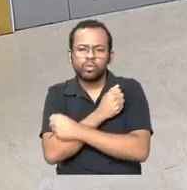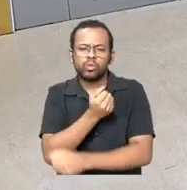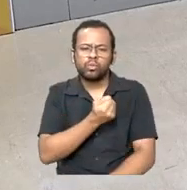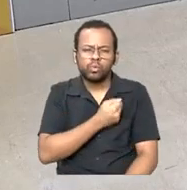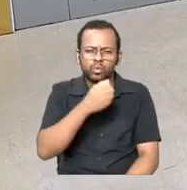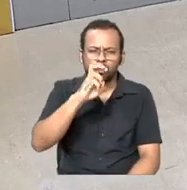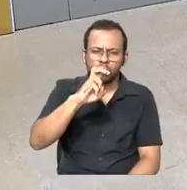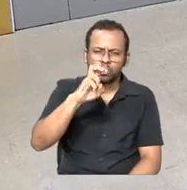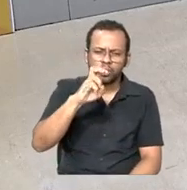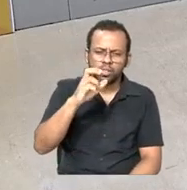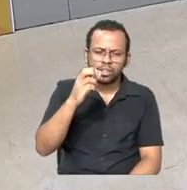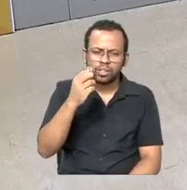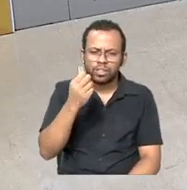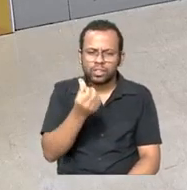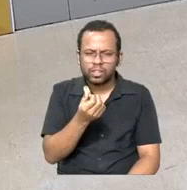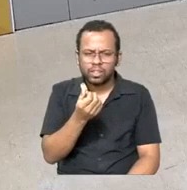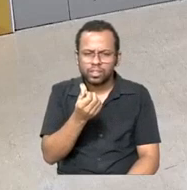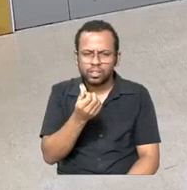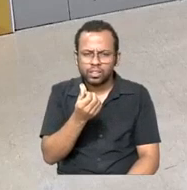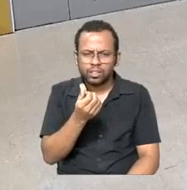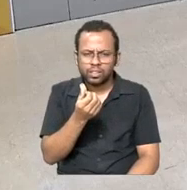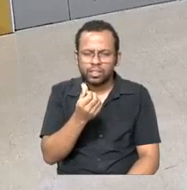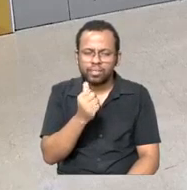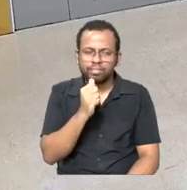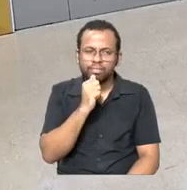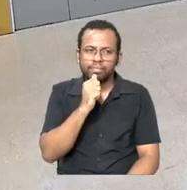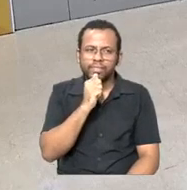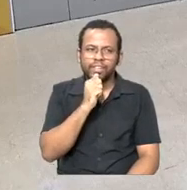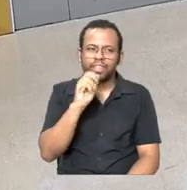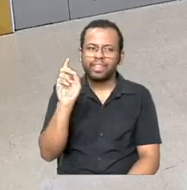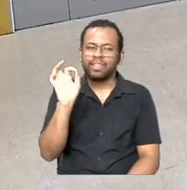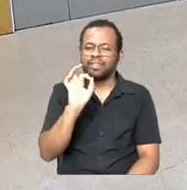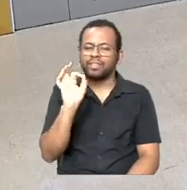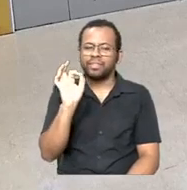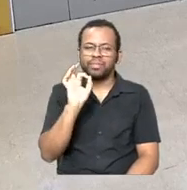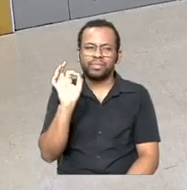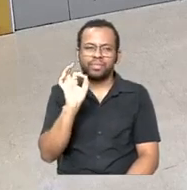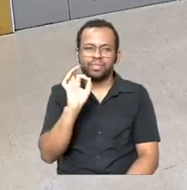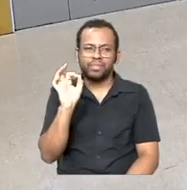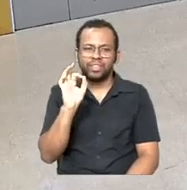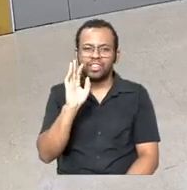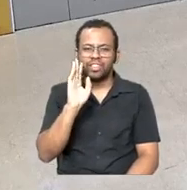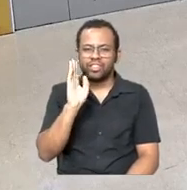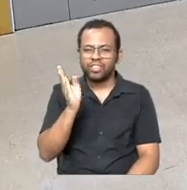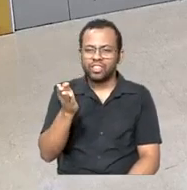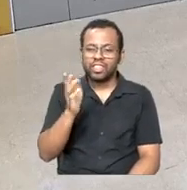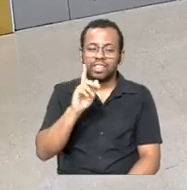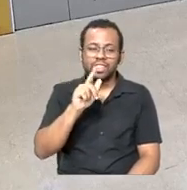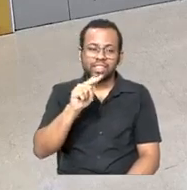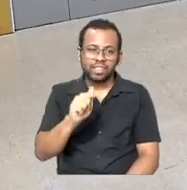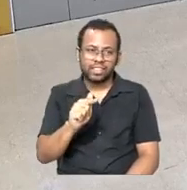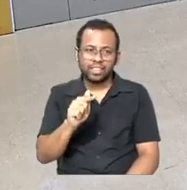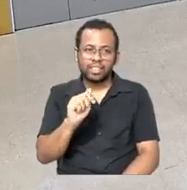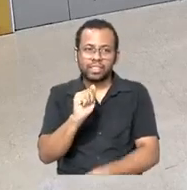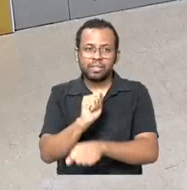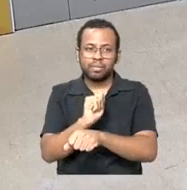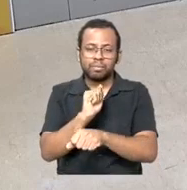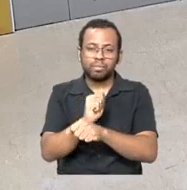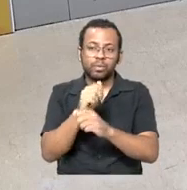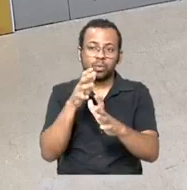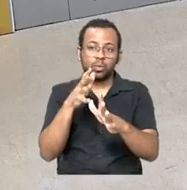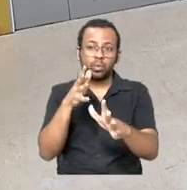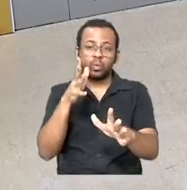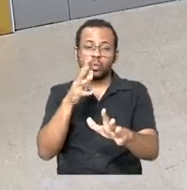Decide ou não Decide 56 Ah não decidiu ainda não tá já são 7 títulos na fila da disputa